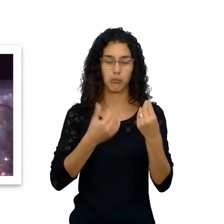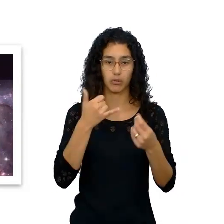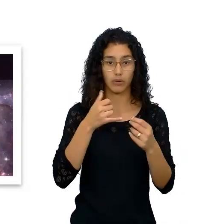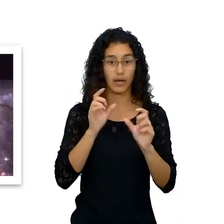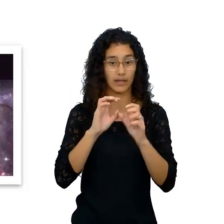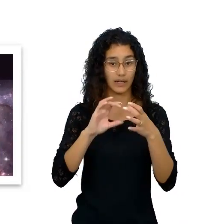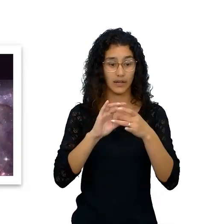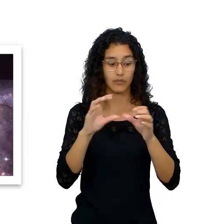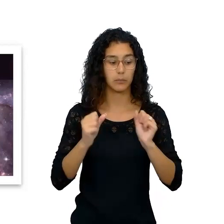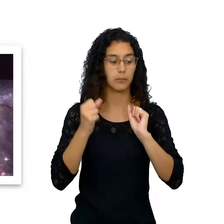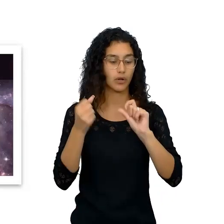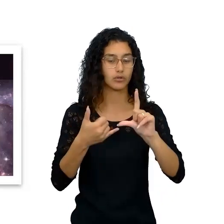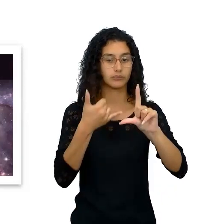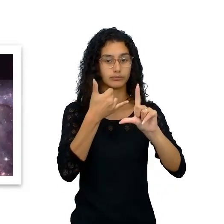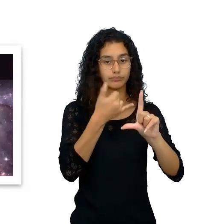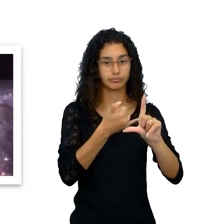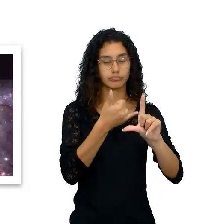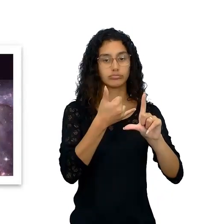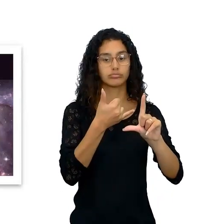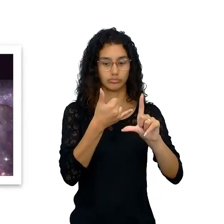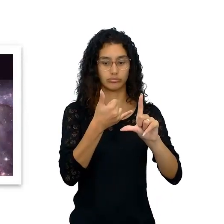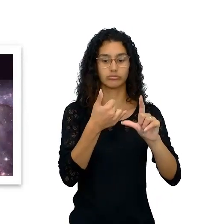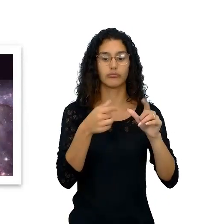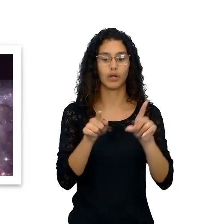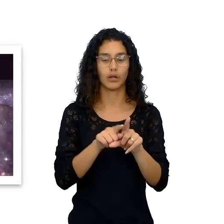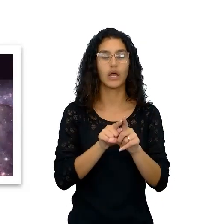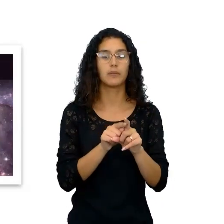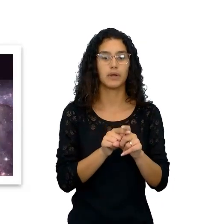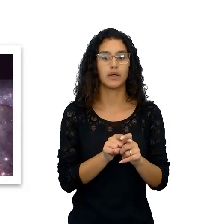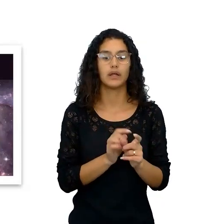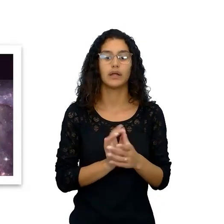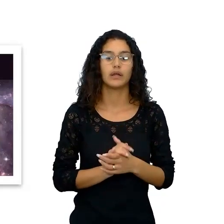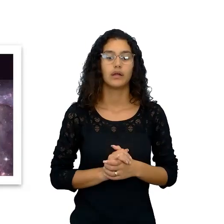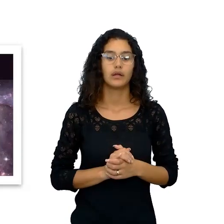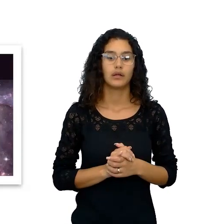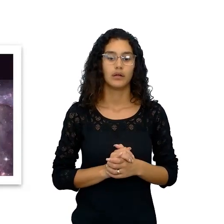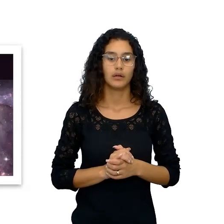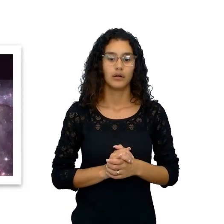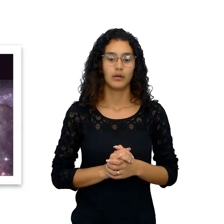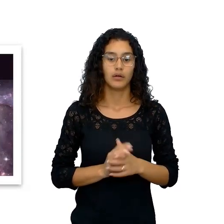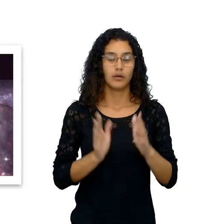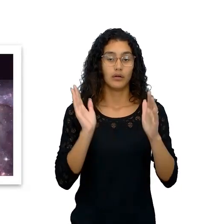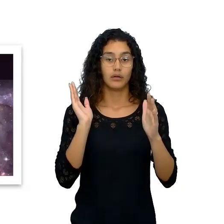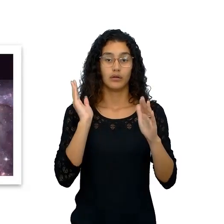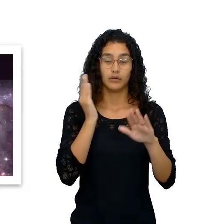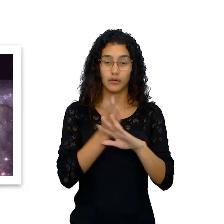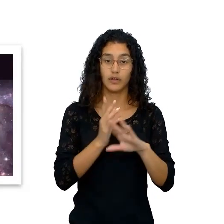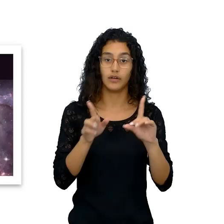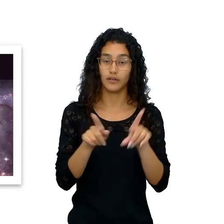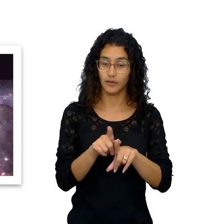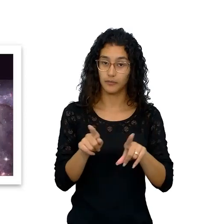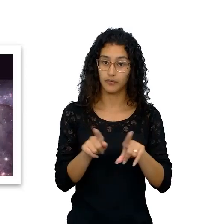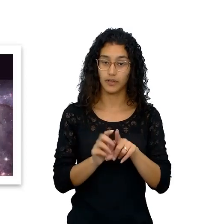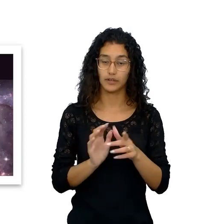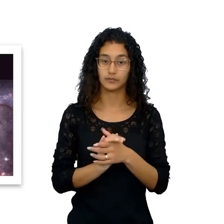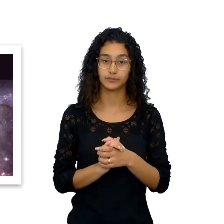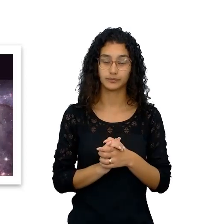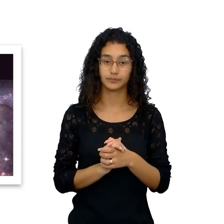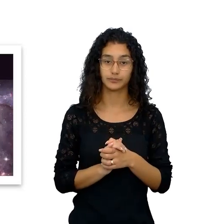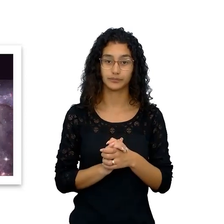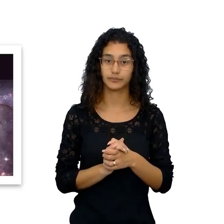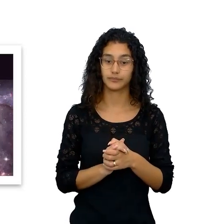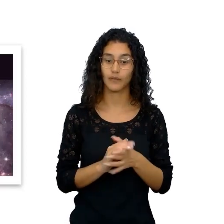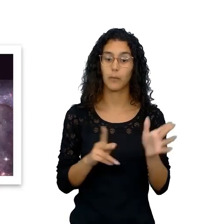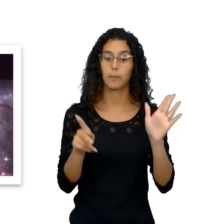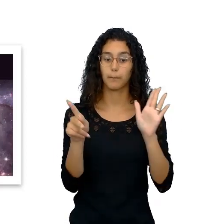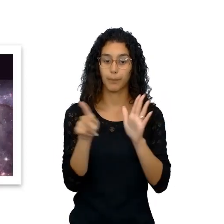disponível, pode olhar o QR Code e ver se ele está funcionando para direcionar diretamente, direto, né? Direto é ótimo, mas direcionar para